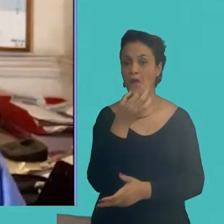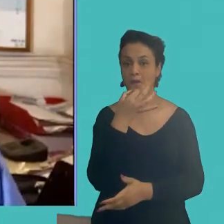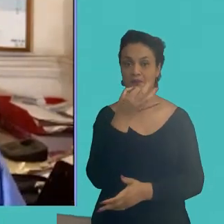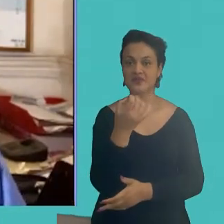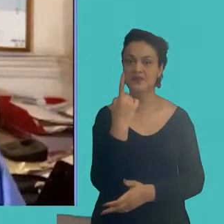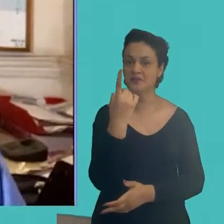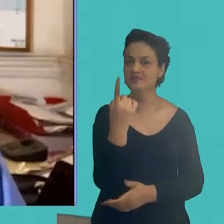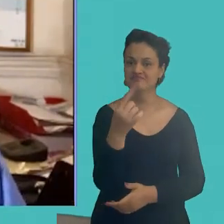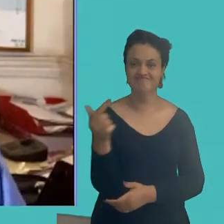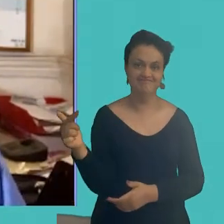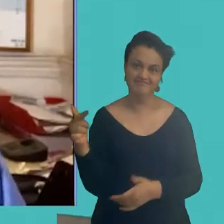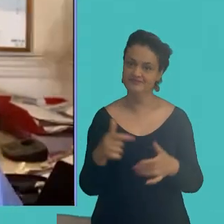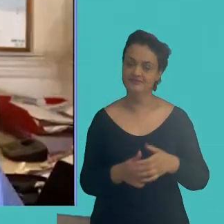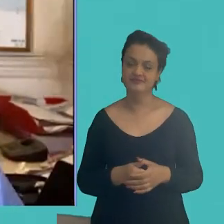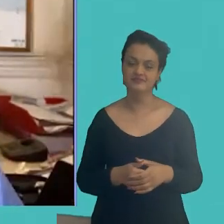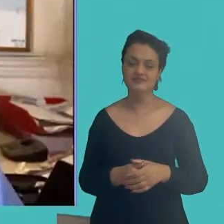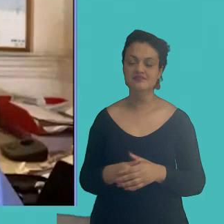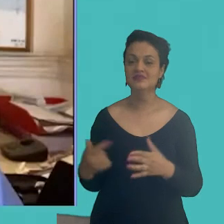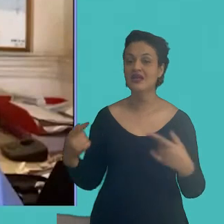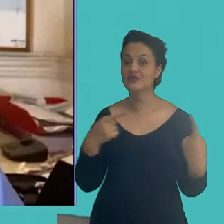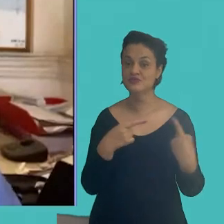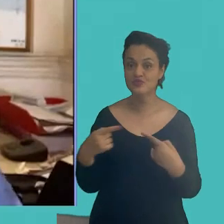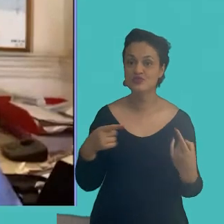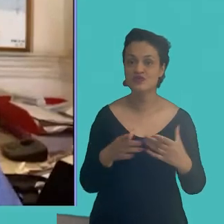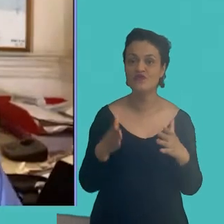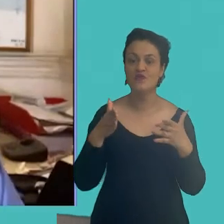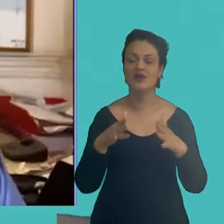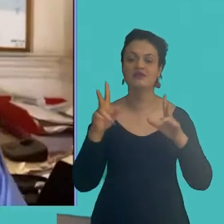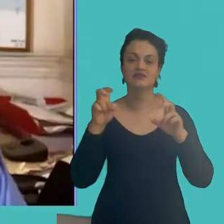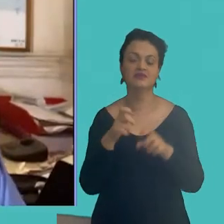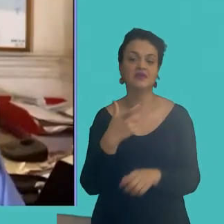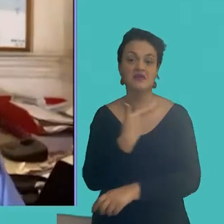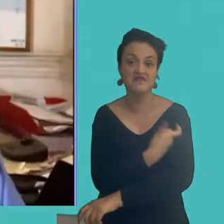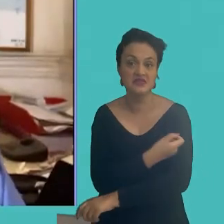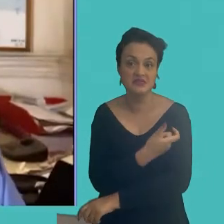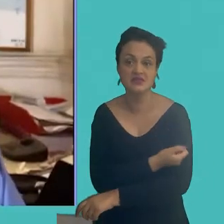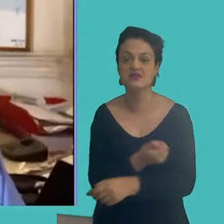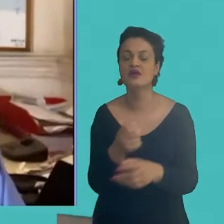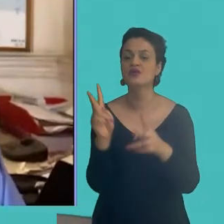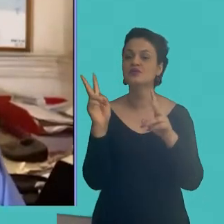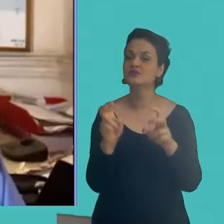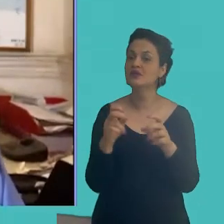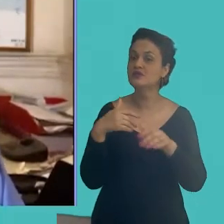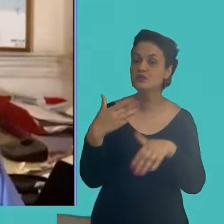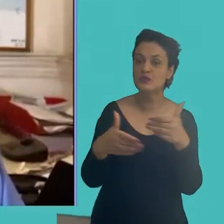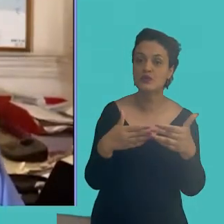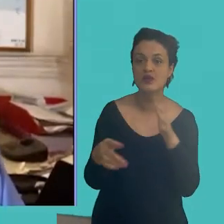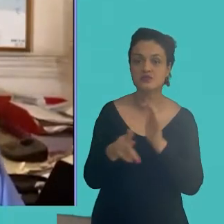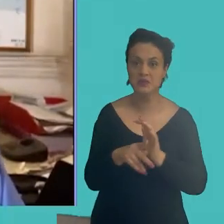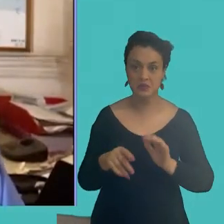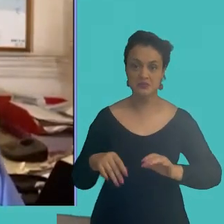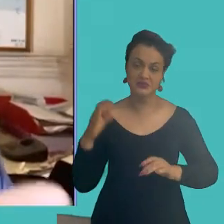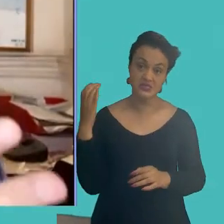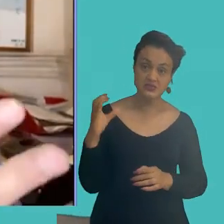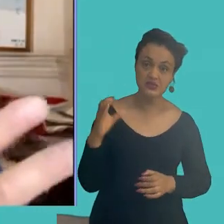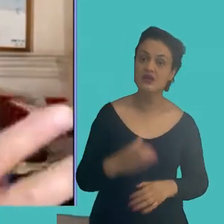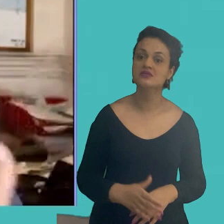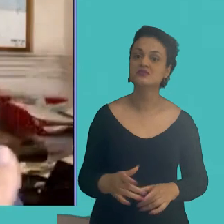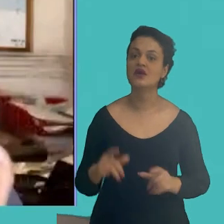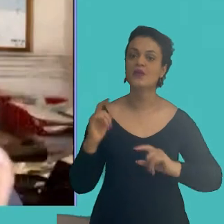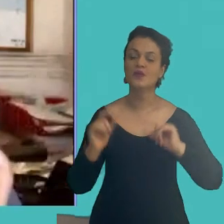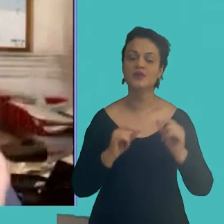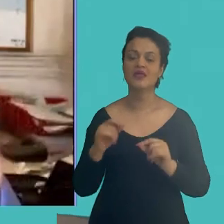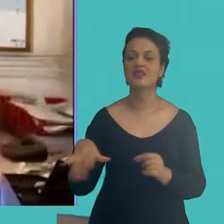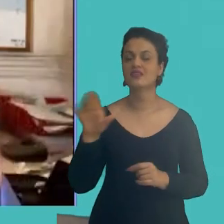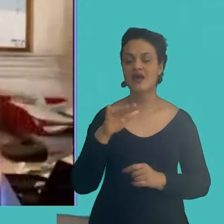parte da discussão em torno da vacina e da discussão sobre o progresso da ciência não está simplesmente no campo da